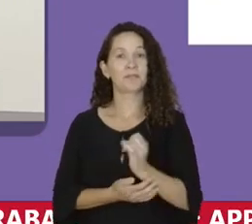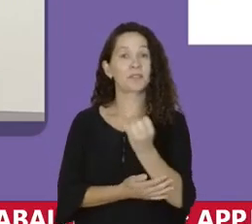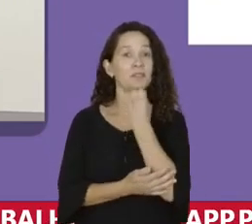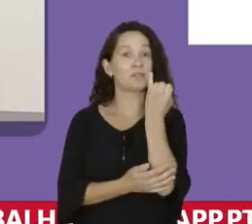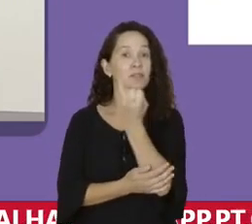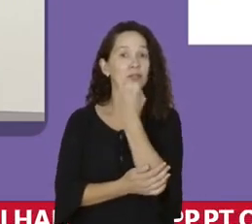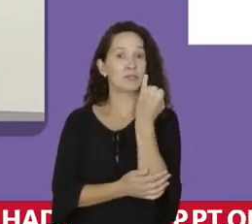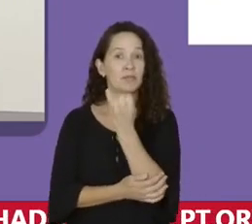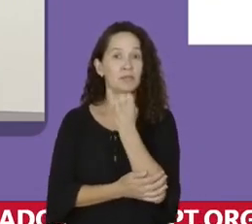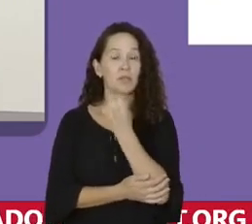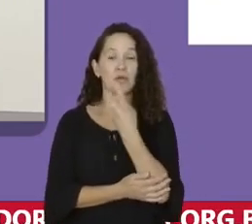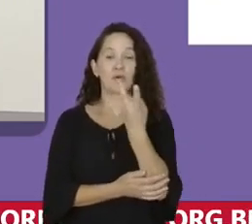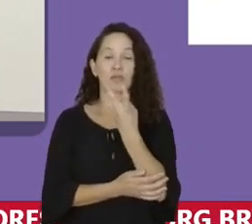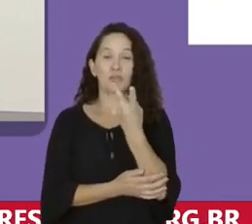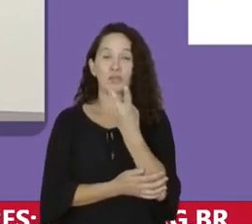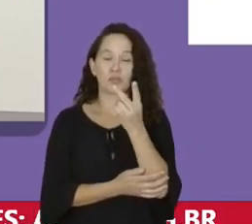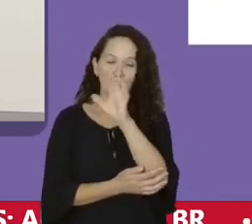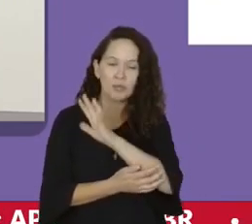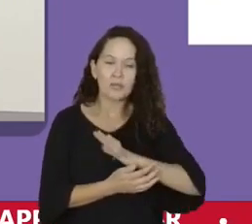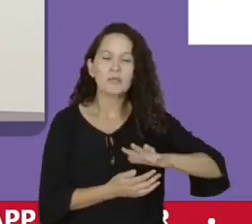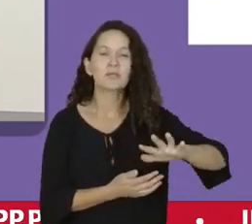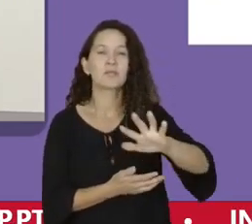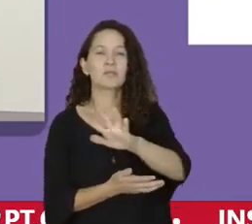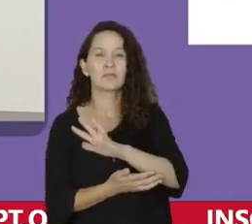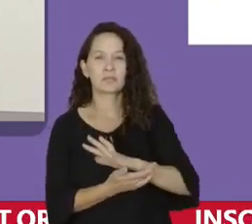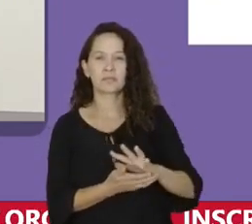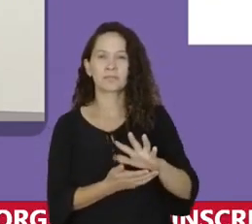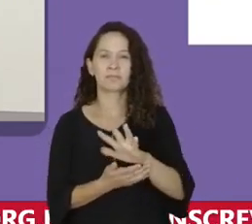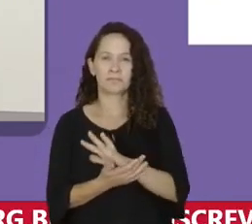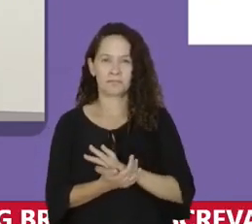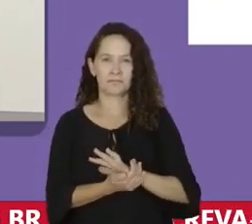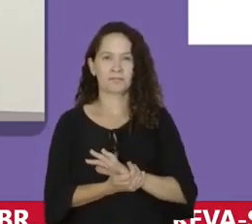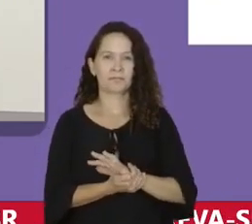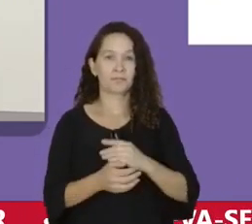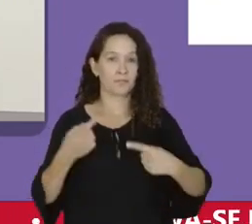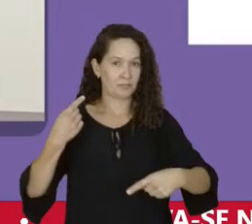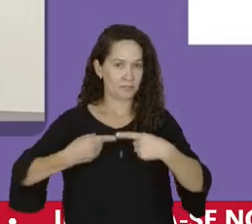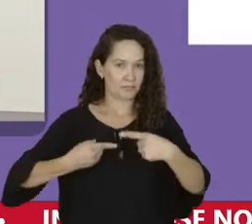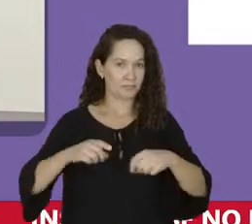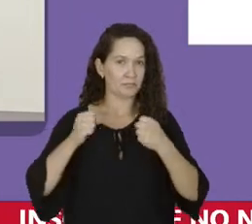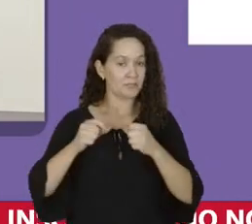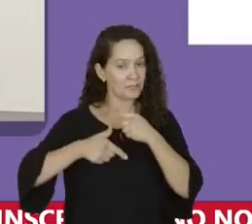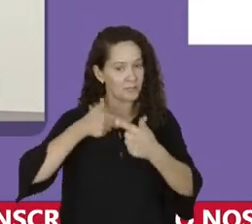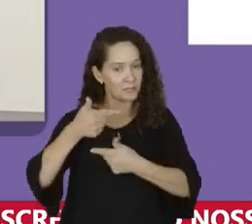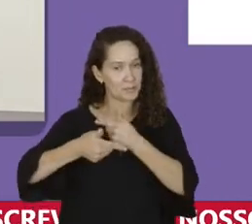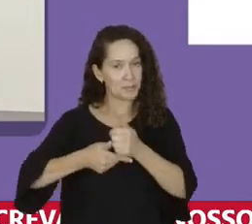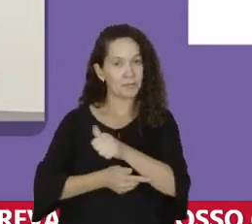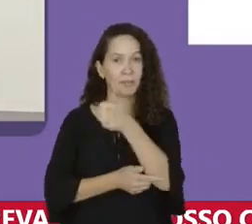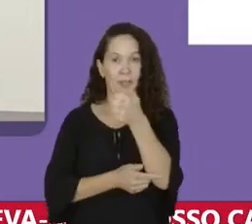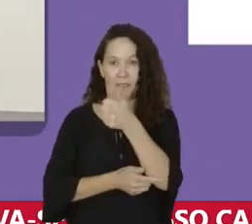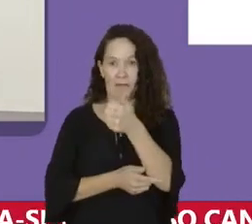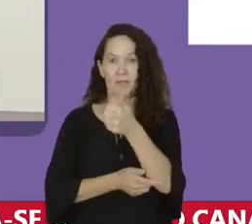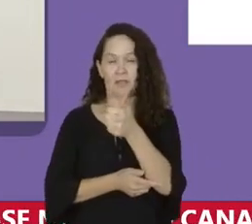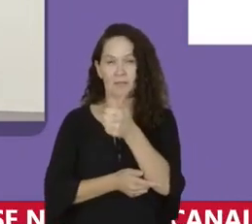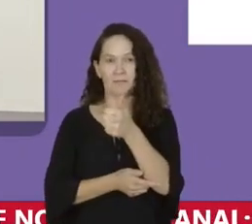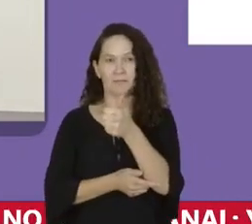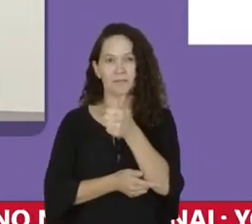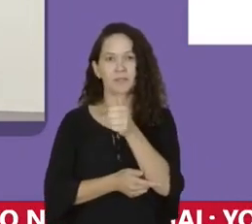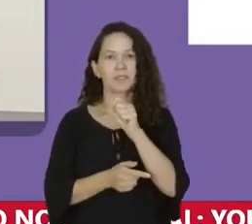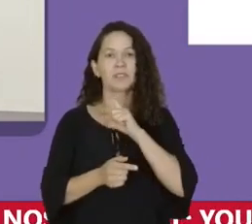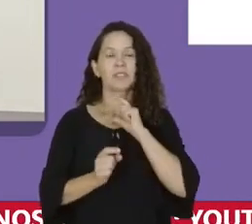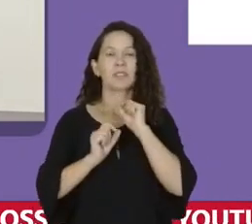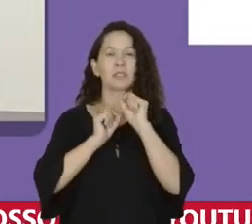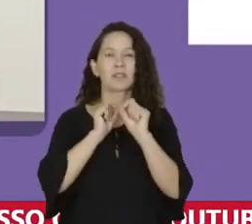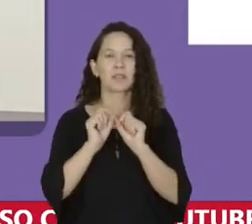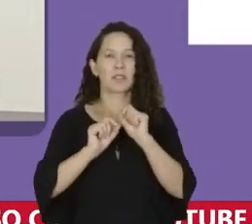muito importante que duas dimensões dessa política sejam trabalhadas. A primeira delas